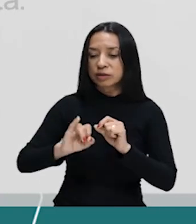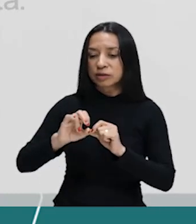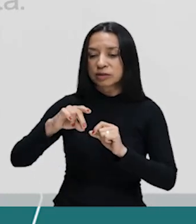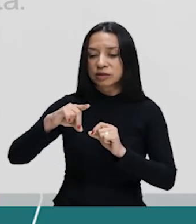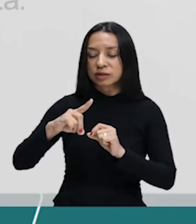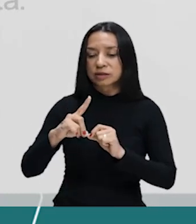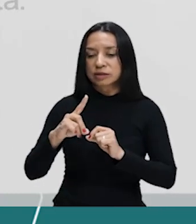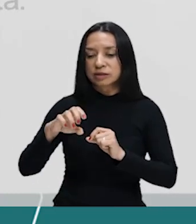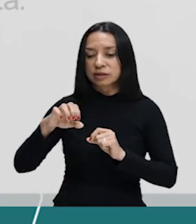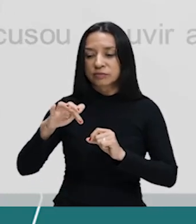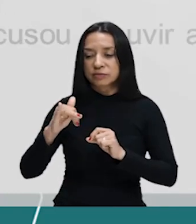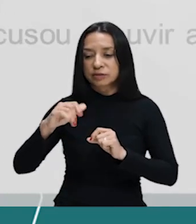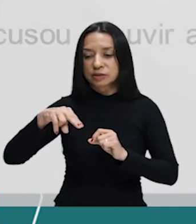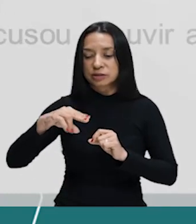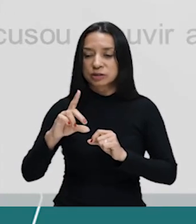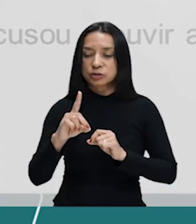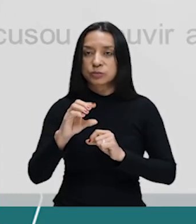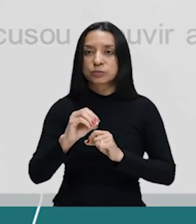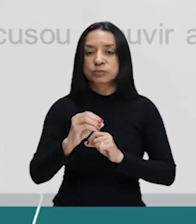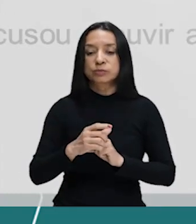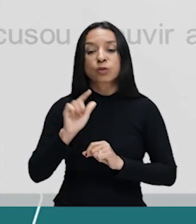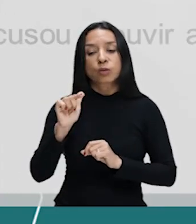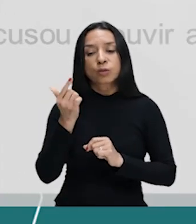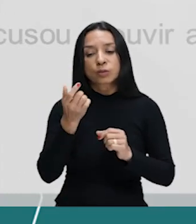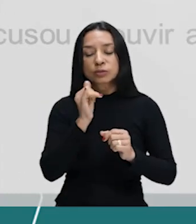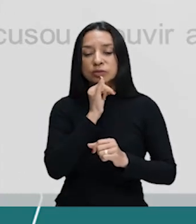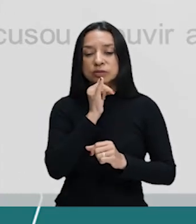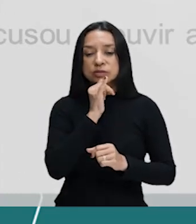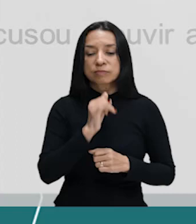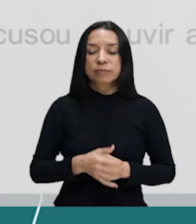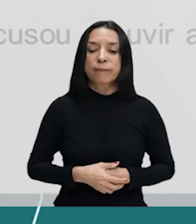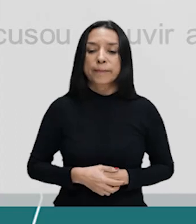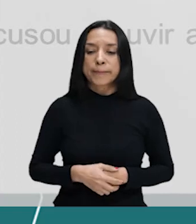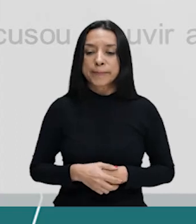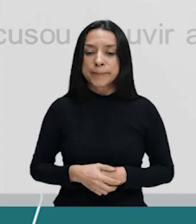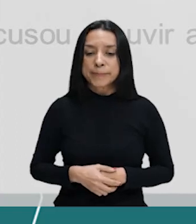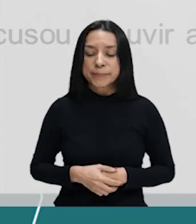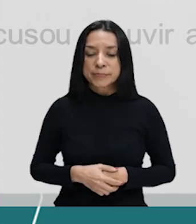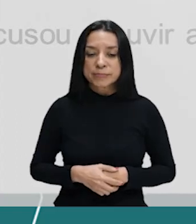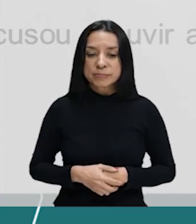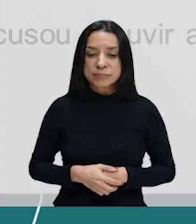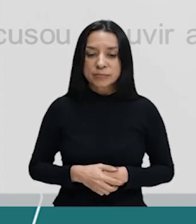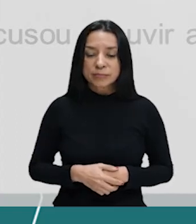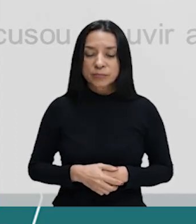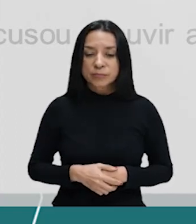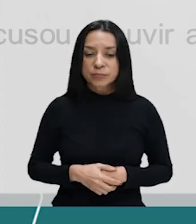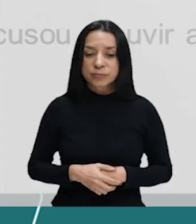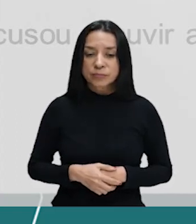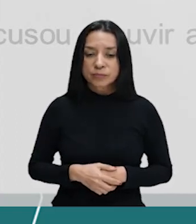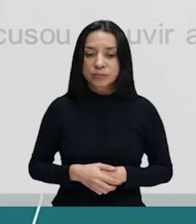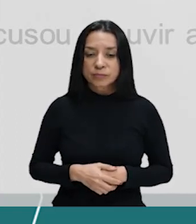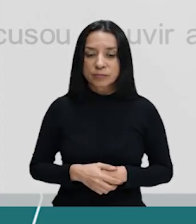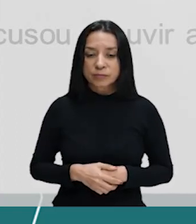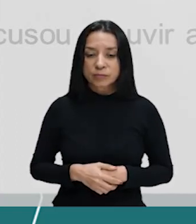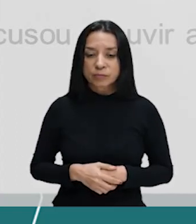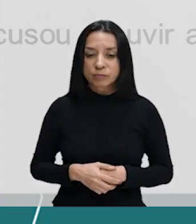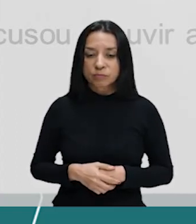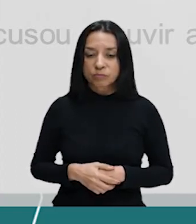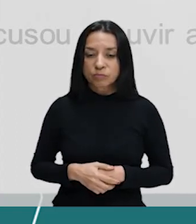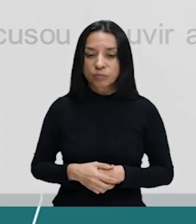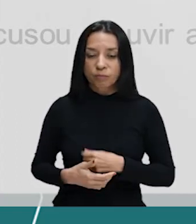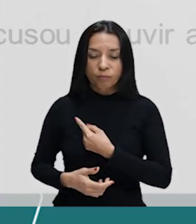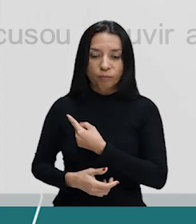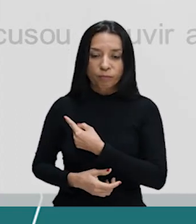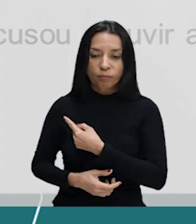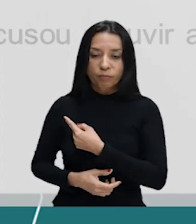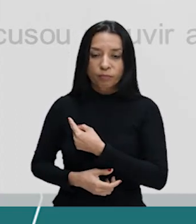tá? Outro exemplo aqui. Numa das frases está usado indevidamente um pronome de tratamento.